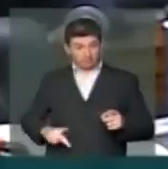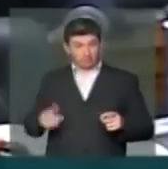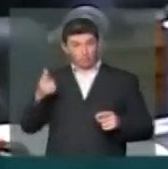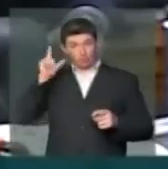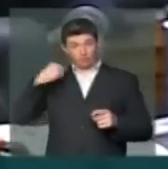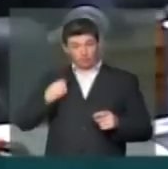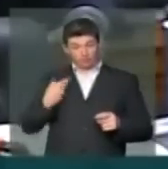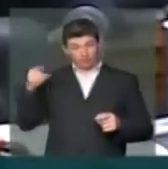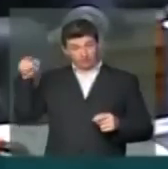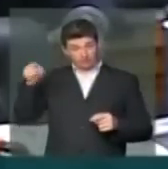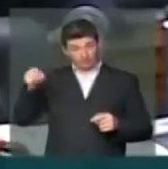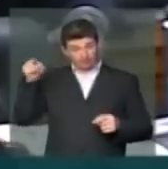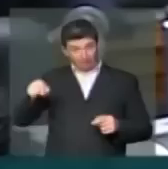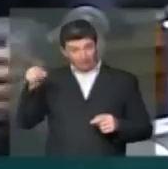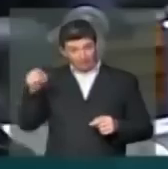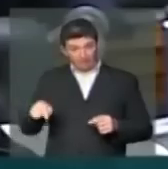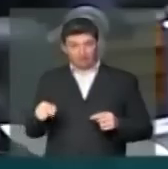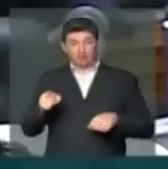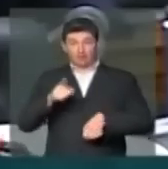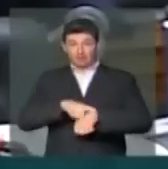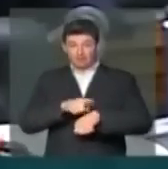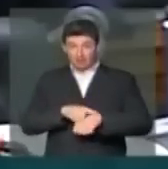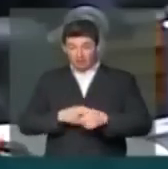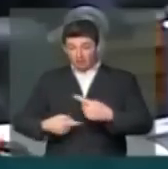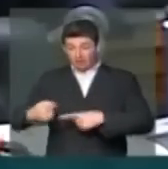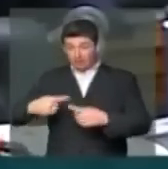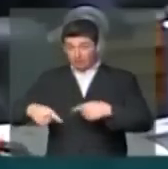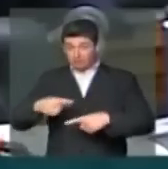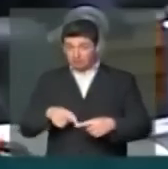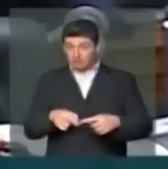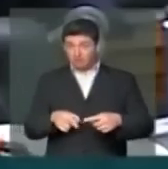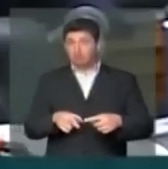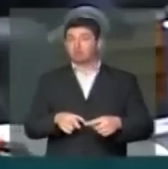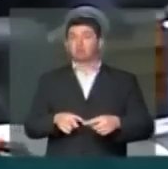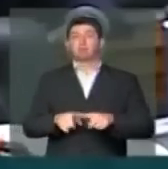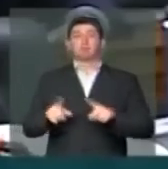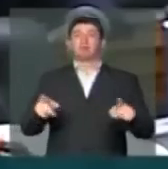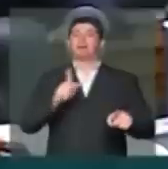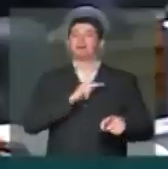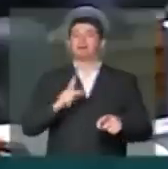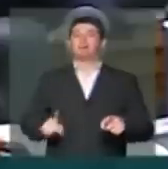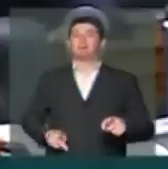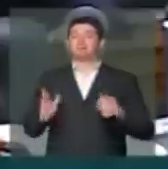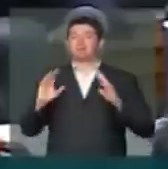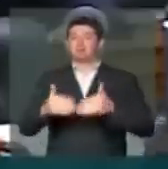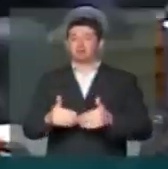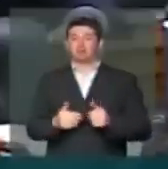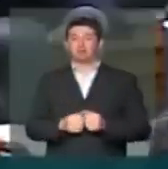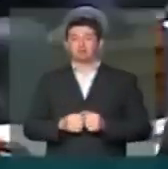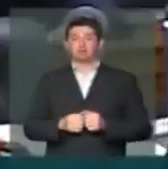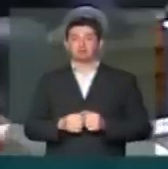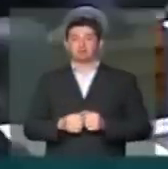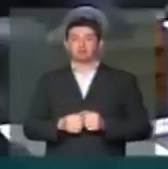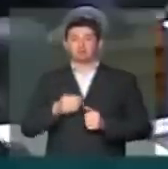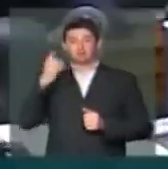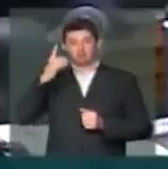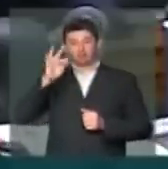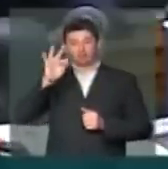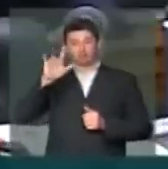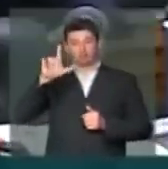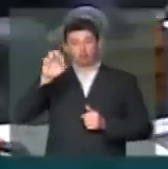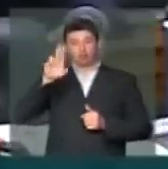participei ontem, inclusive, do processo de negociação onde o presidente da comissão, o deputado